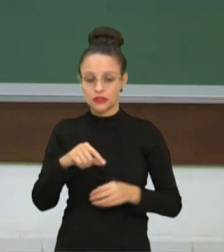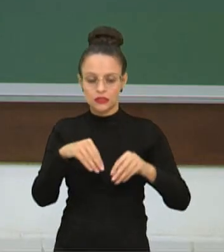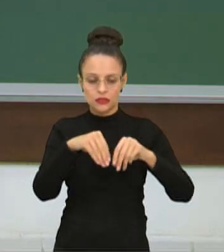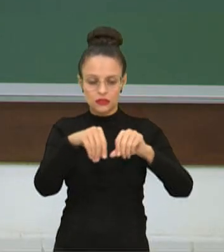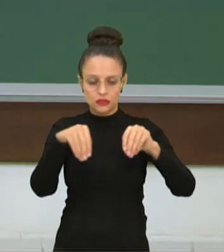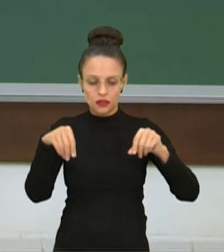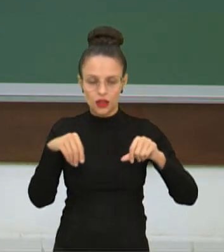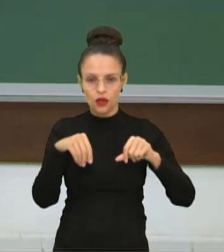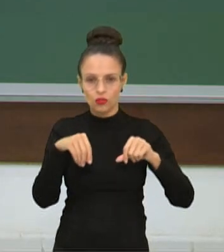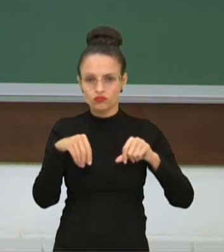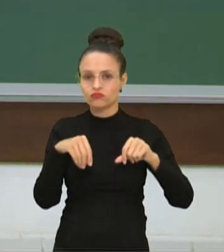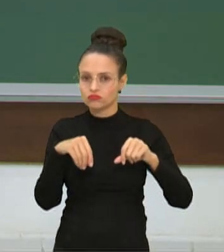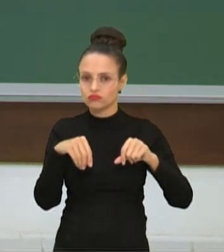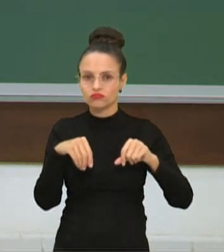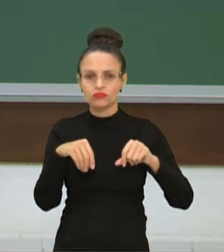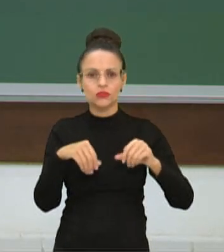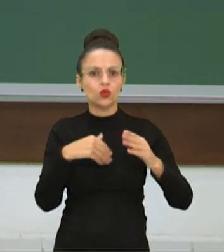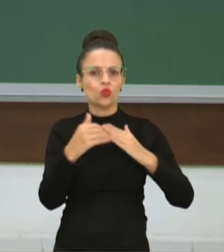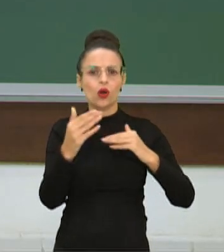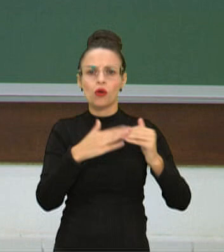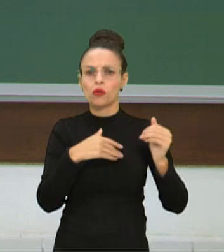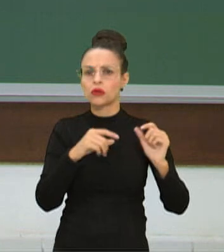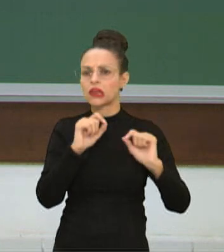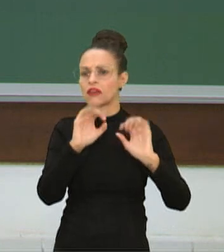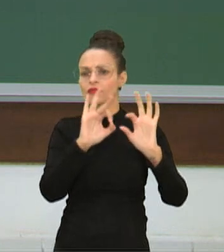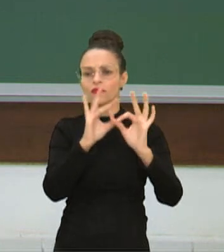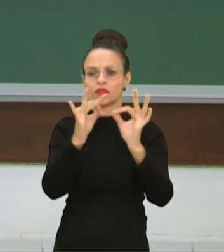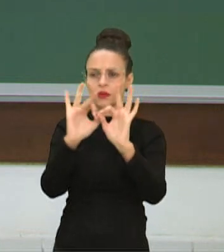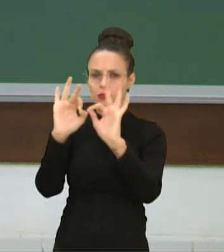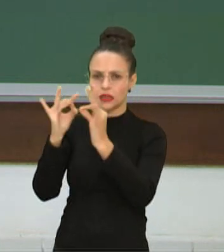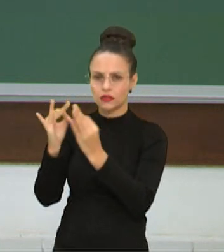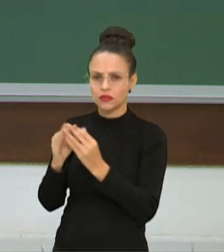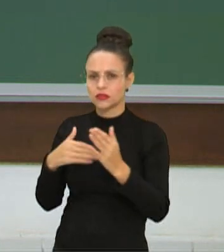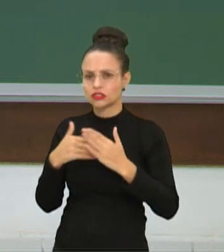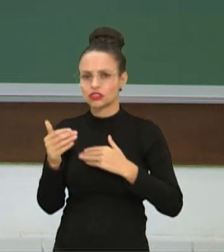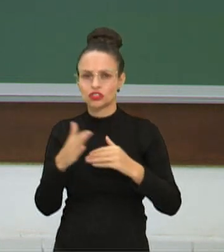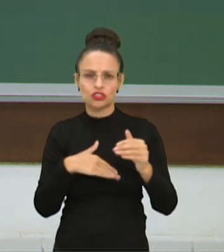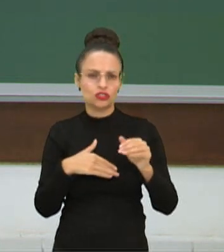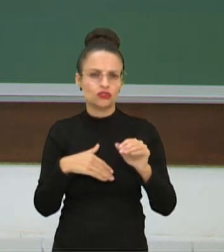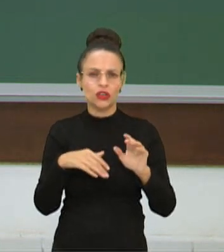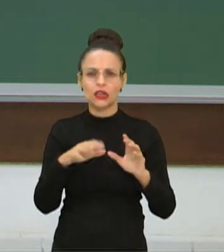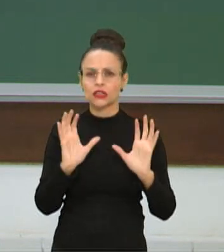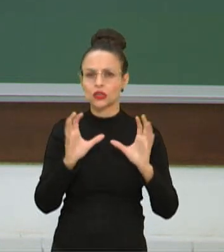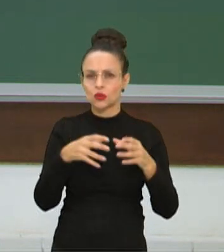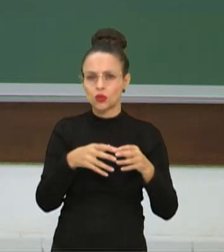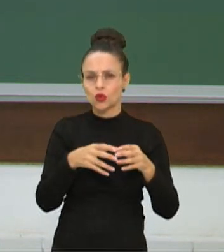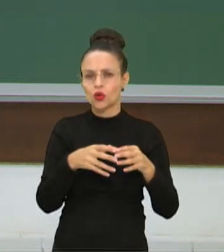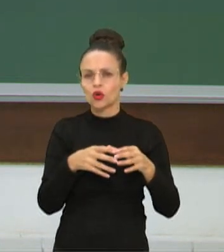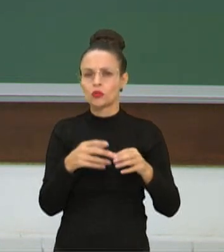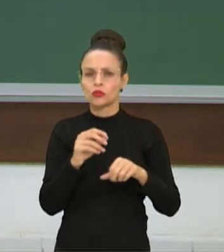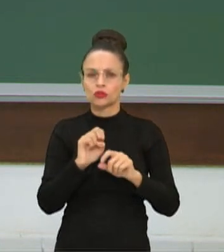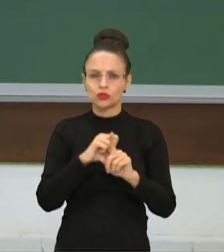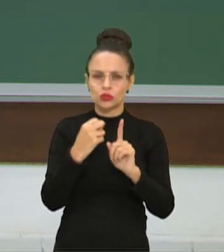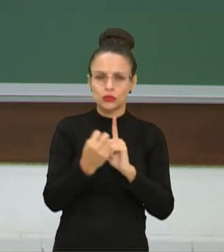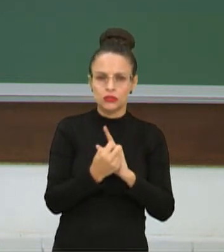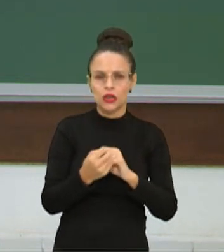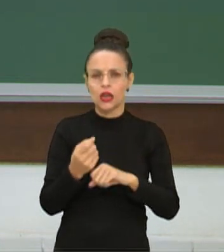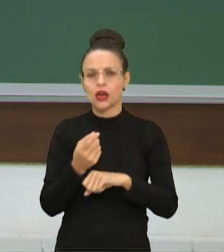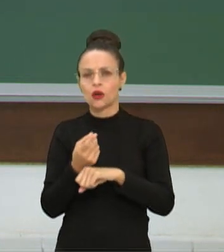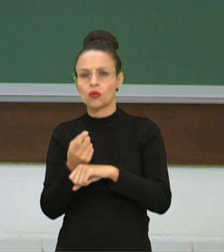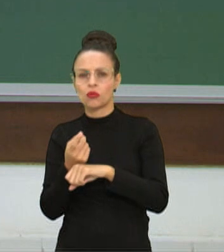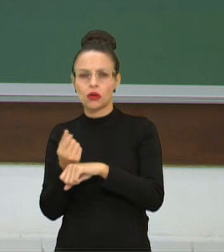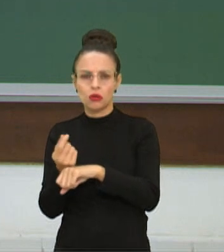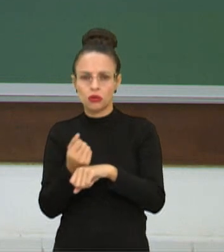de todo mundo, né? Indiferente da classe social, econômica dessa família. Todos nós, né? Sejamos